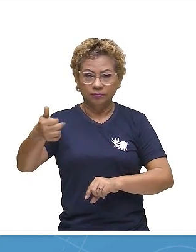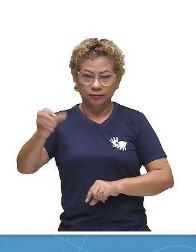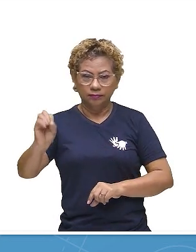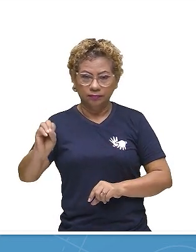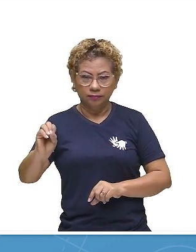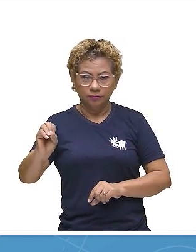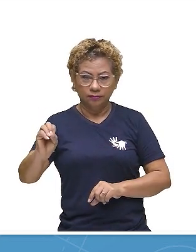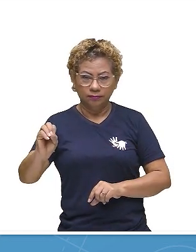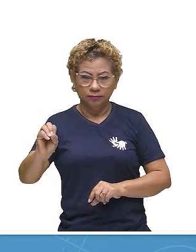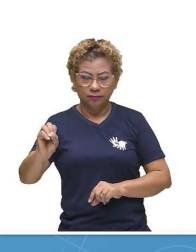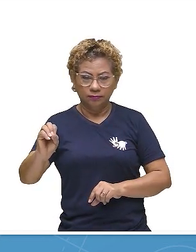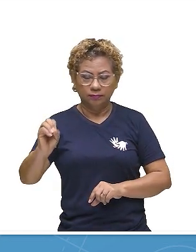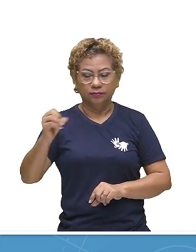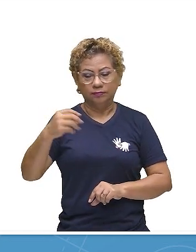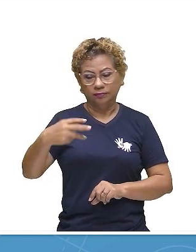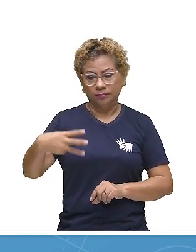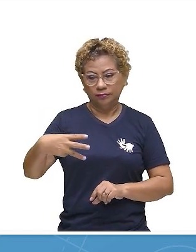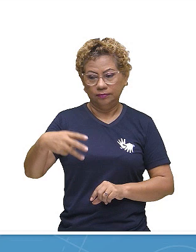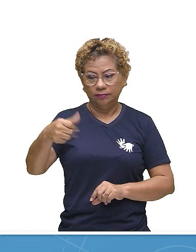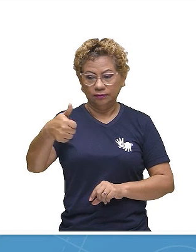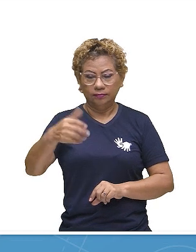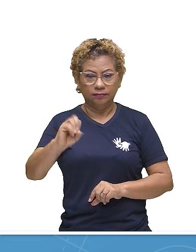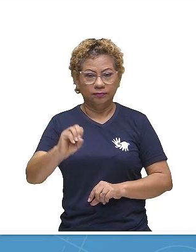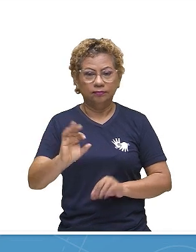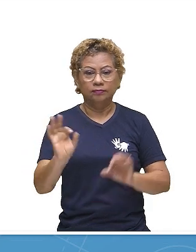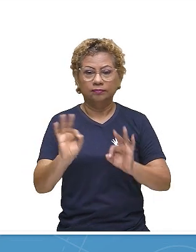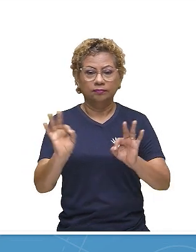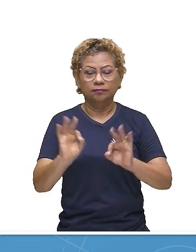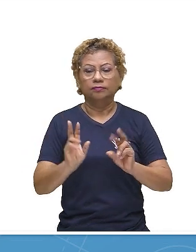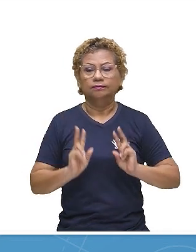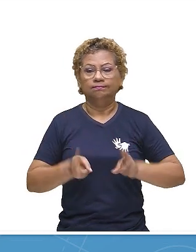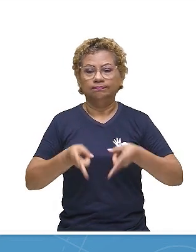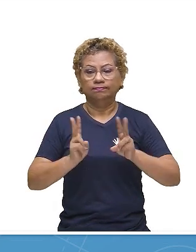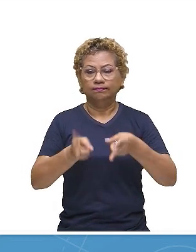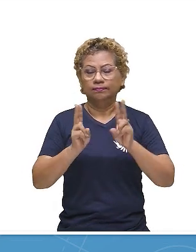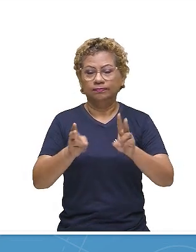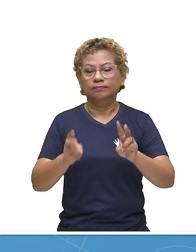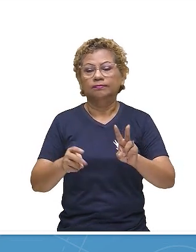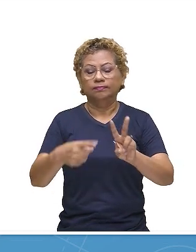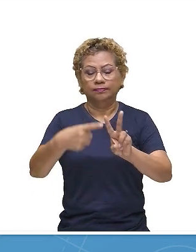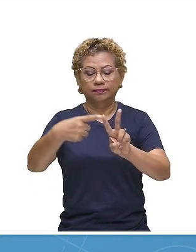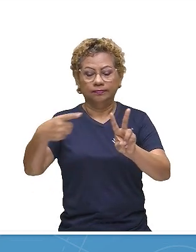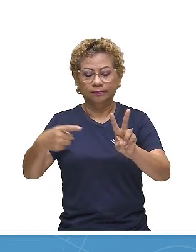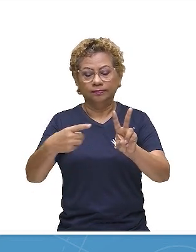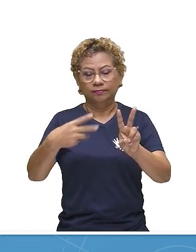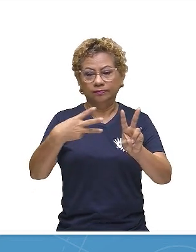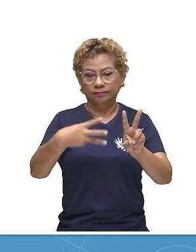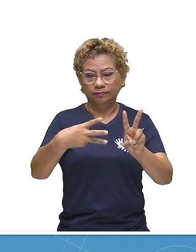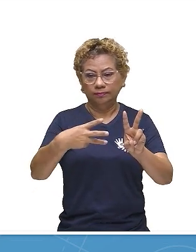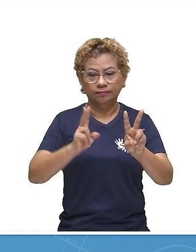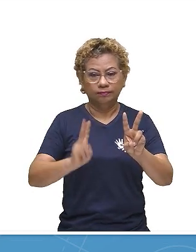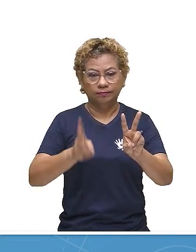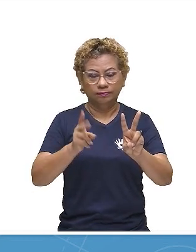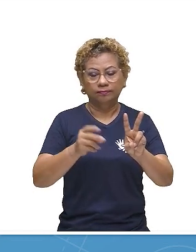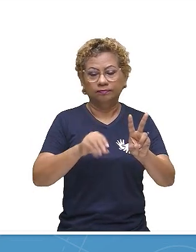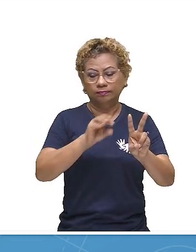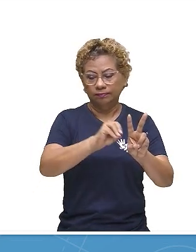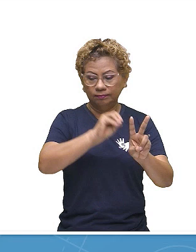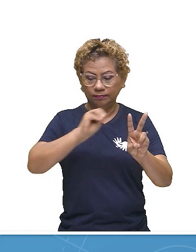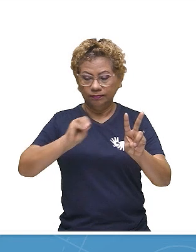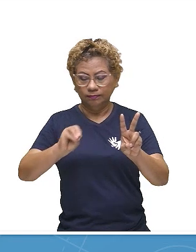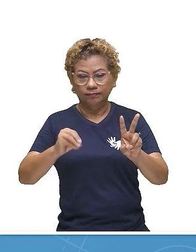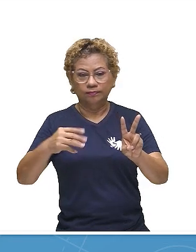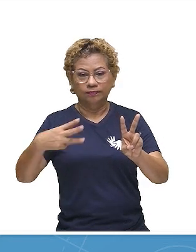a 10. Eu não altero o valor do radicando. A próxima